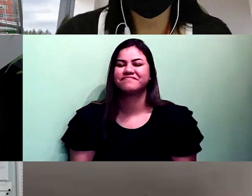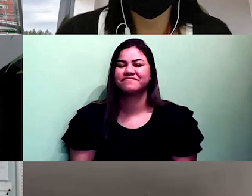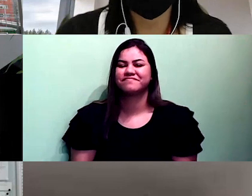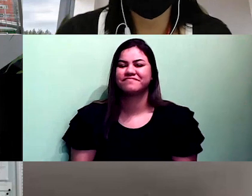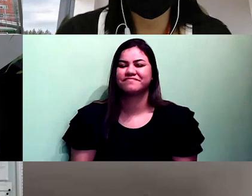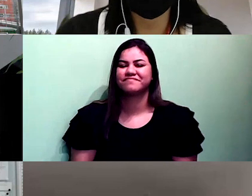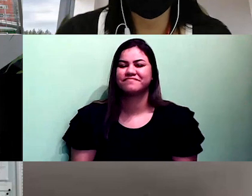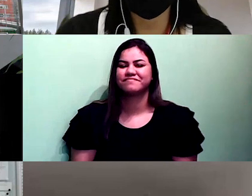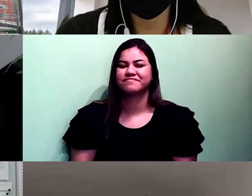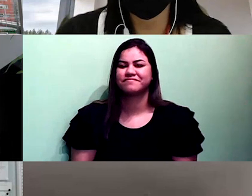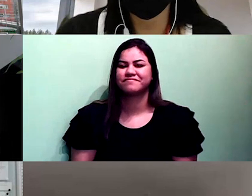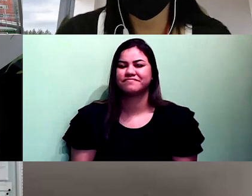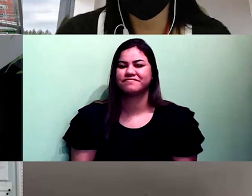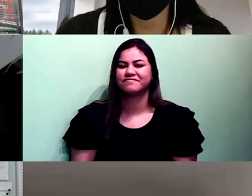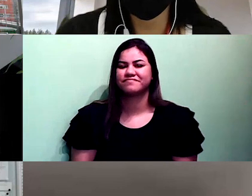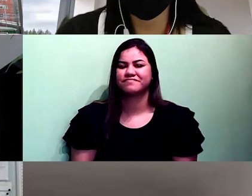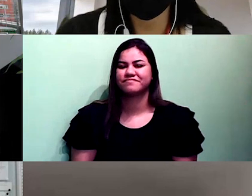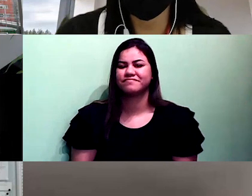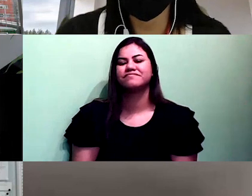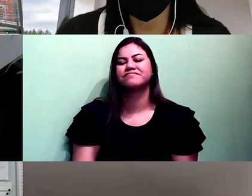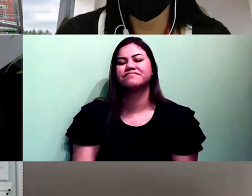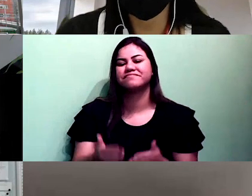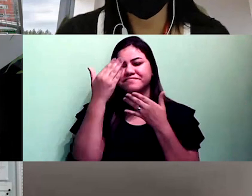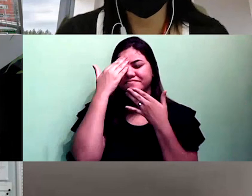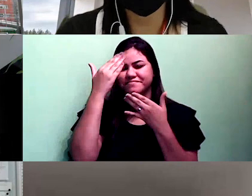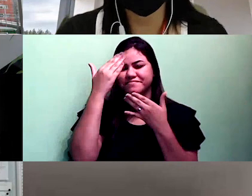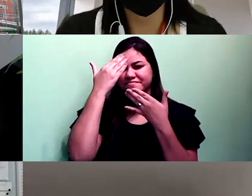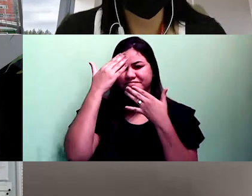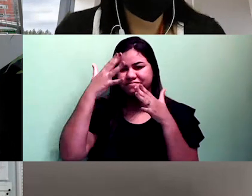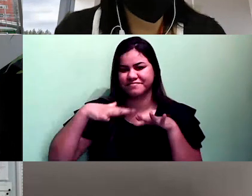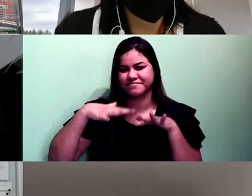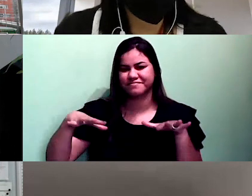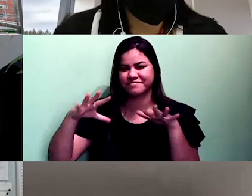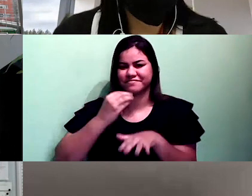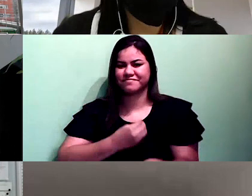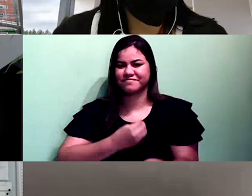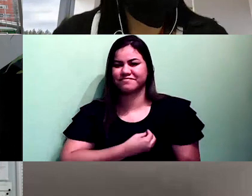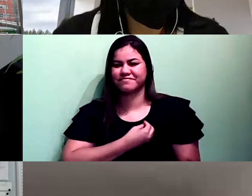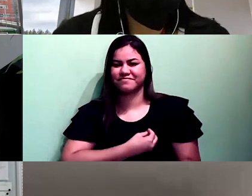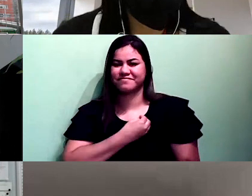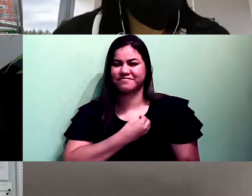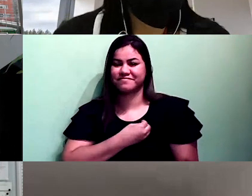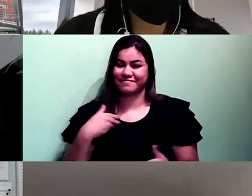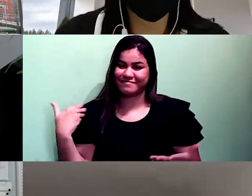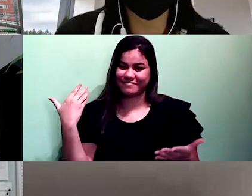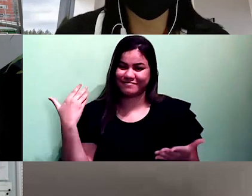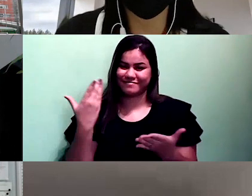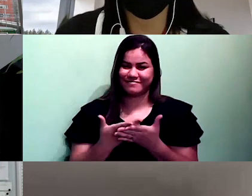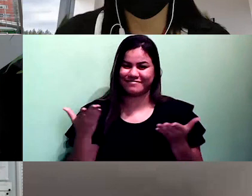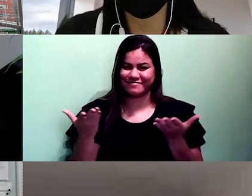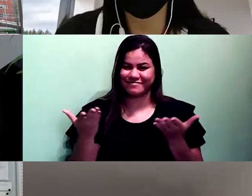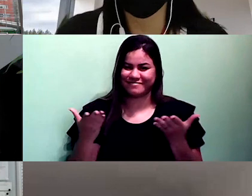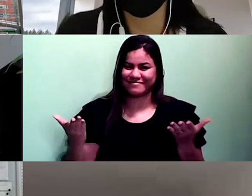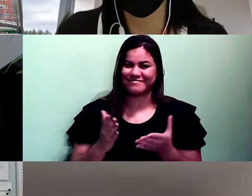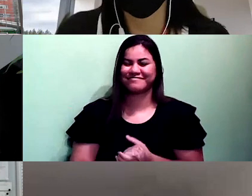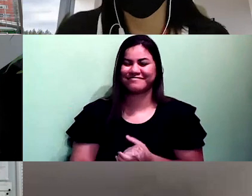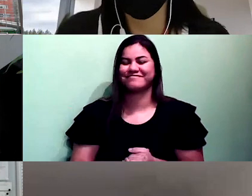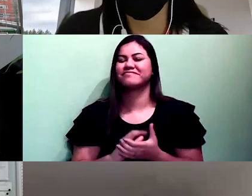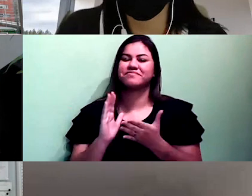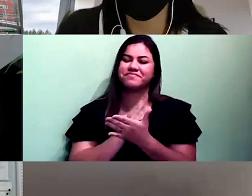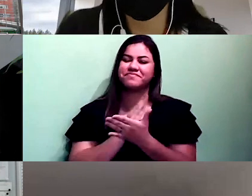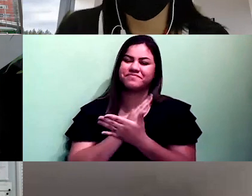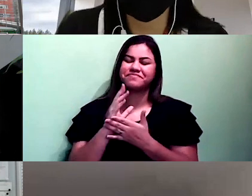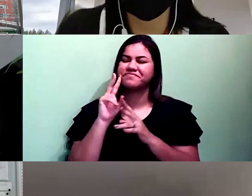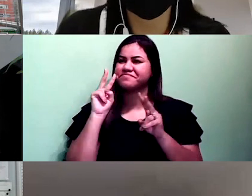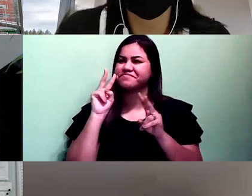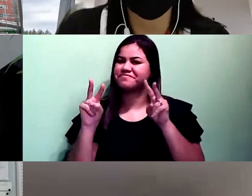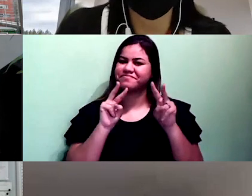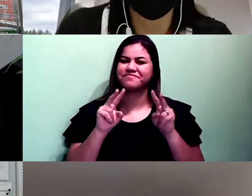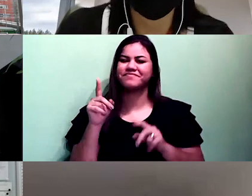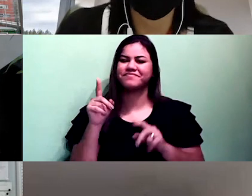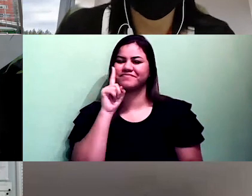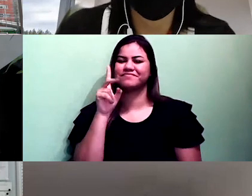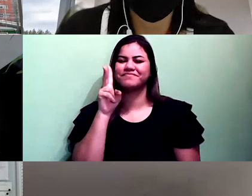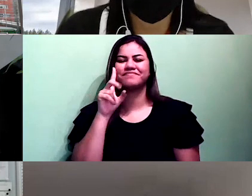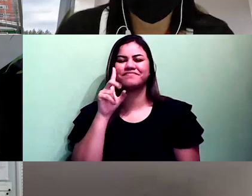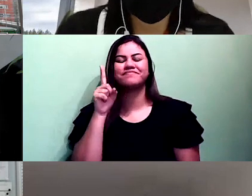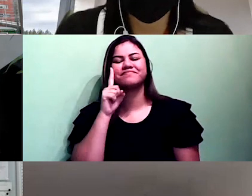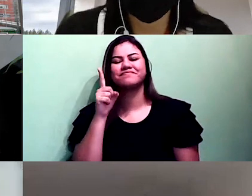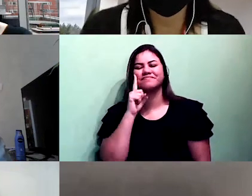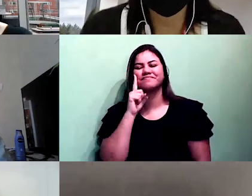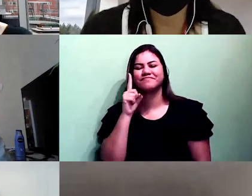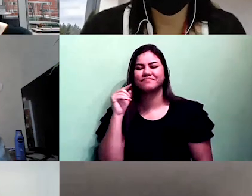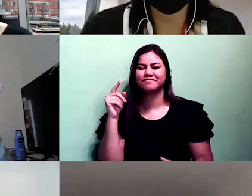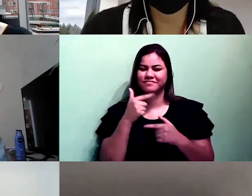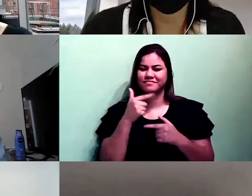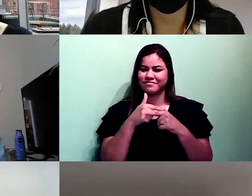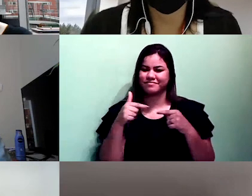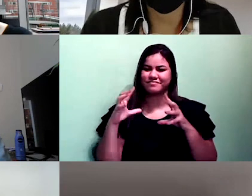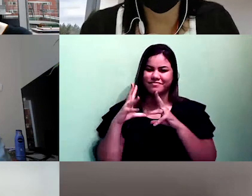Agradecer a presença de todos, né, que ficaram até o final. Algumas carinhas conhecidas aí todos os dias. Minha